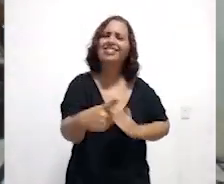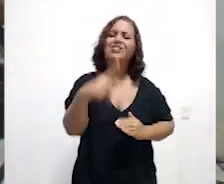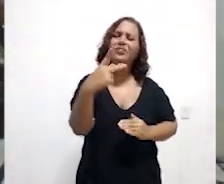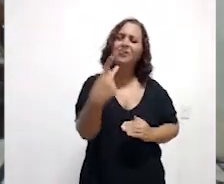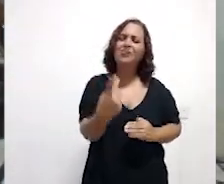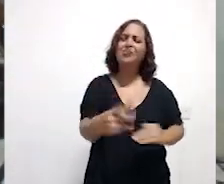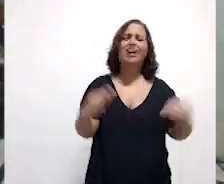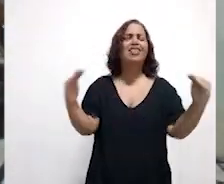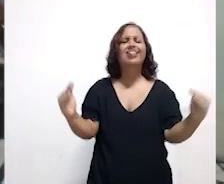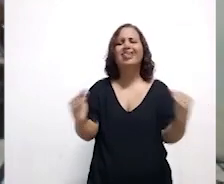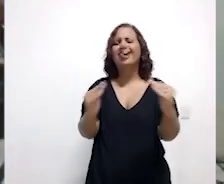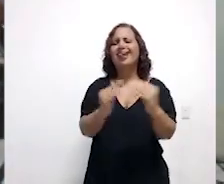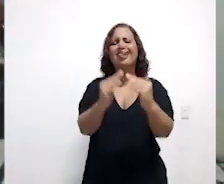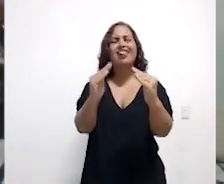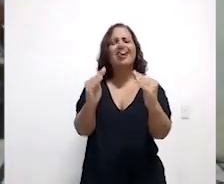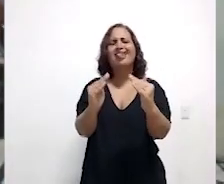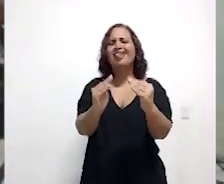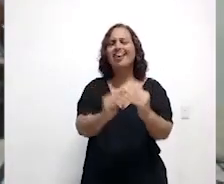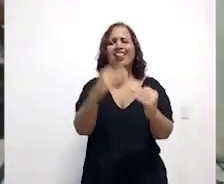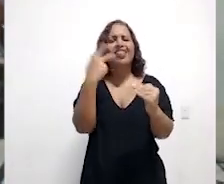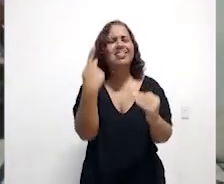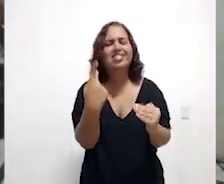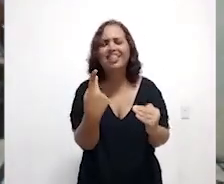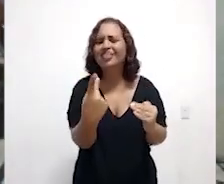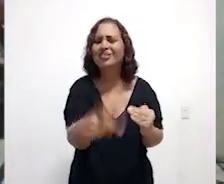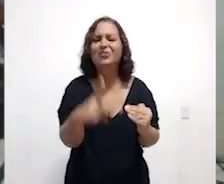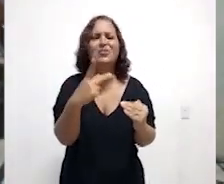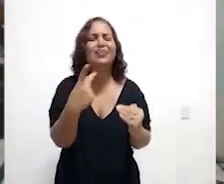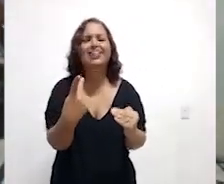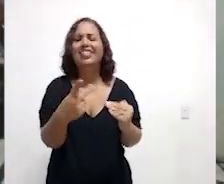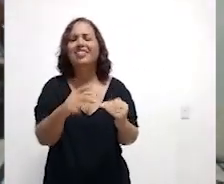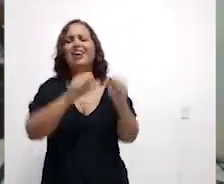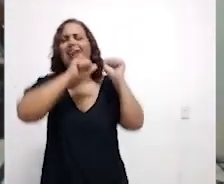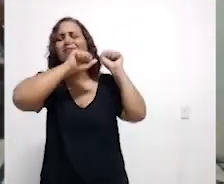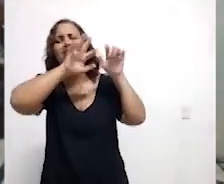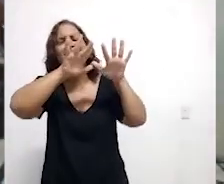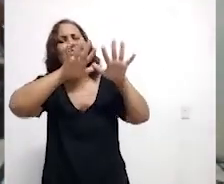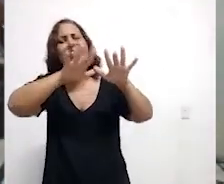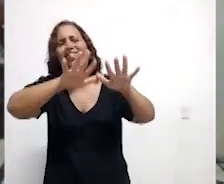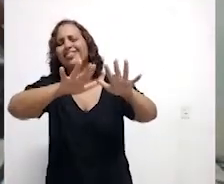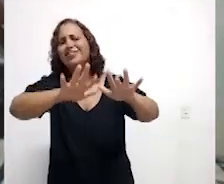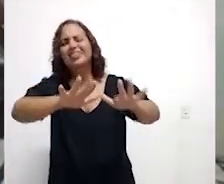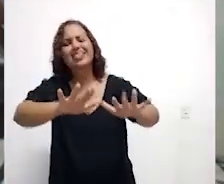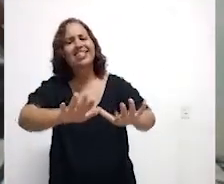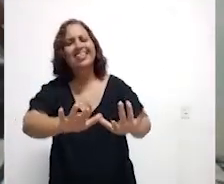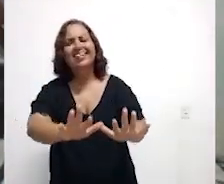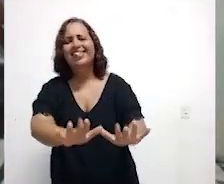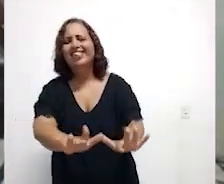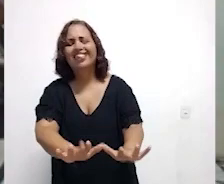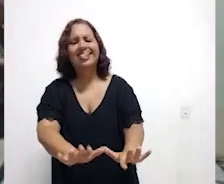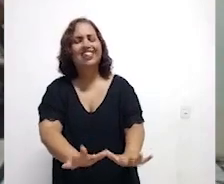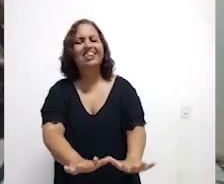A tua casa será bendita.